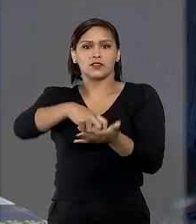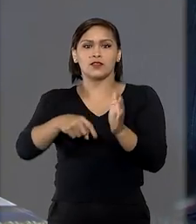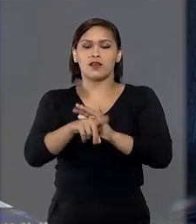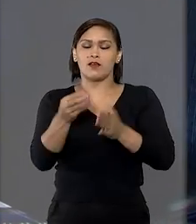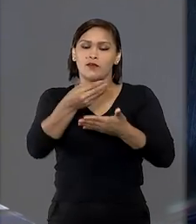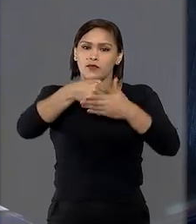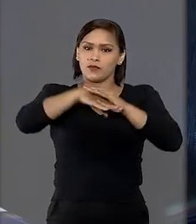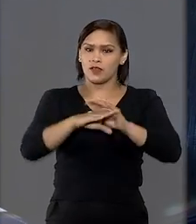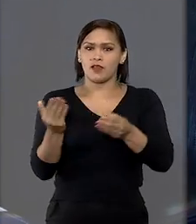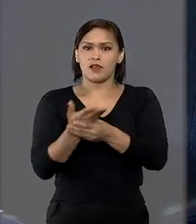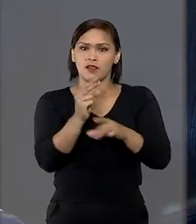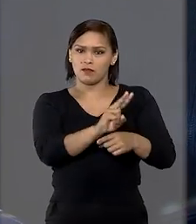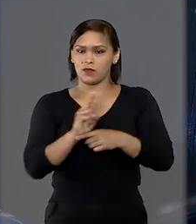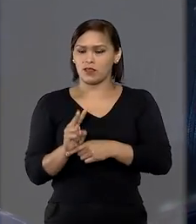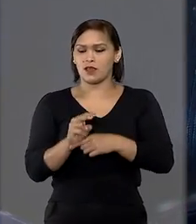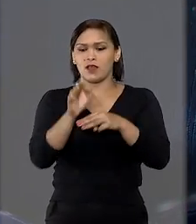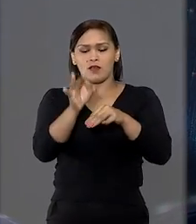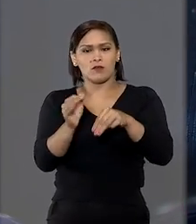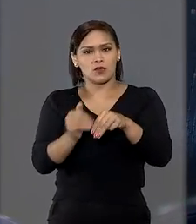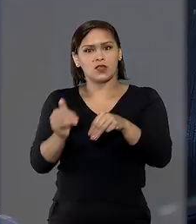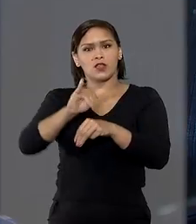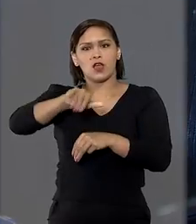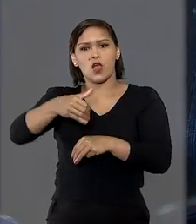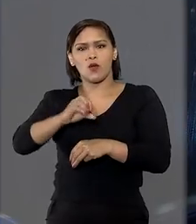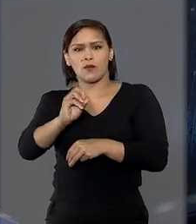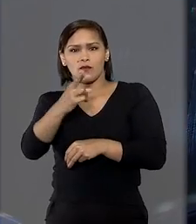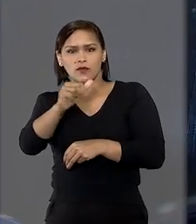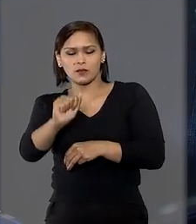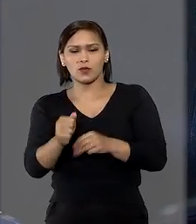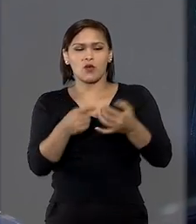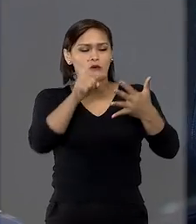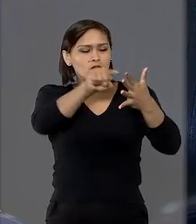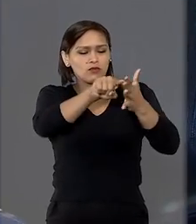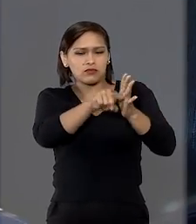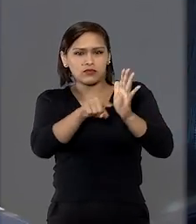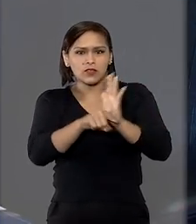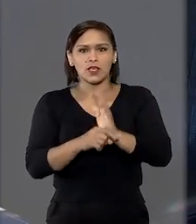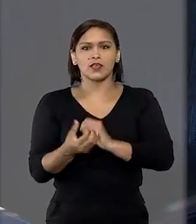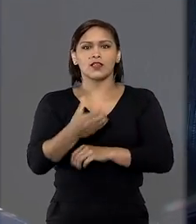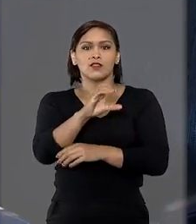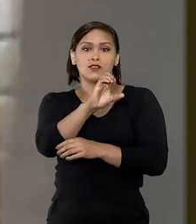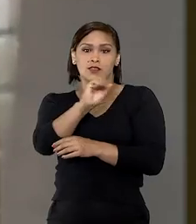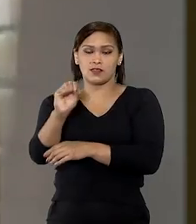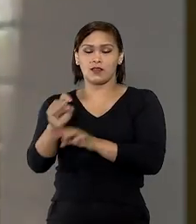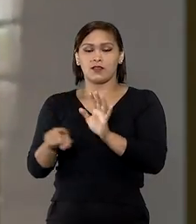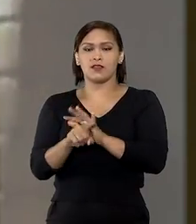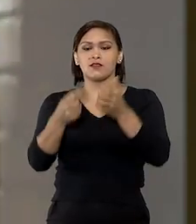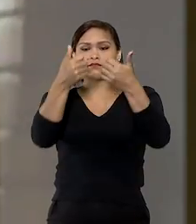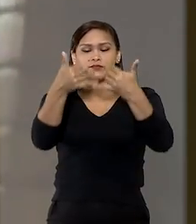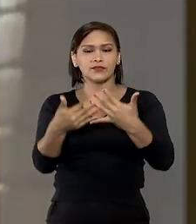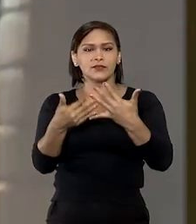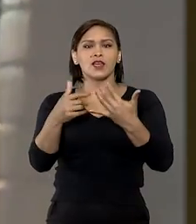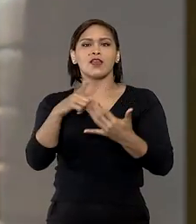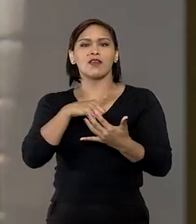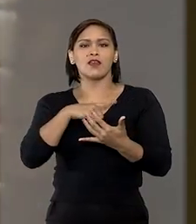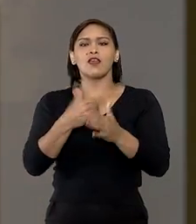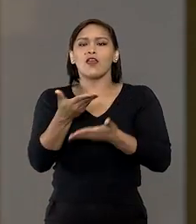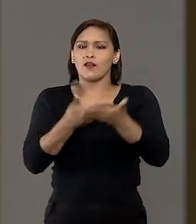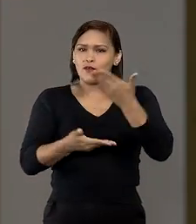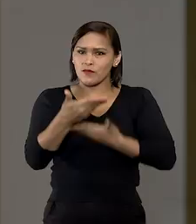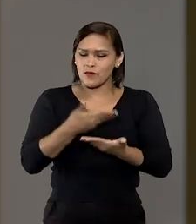ao indeferir a liminar o ministro Jorge bom então trechos do acórdão do tribunal Catarinense Nos quais há